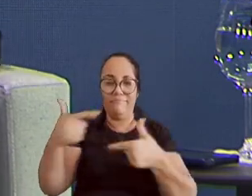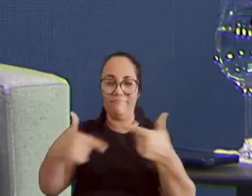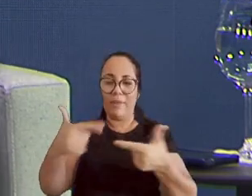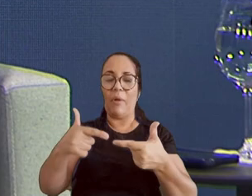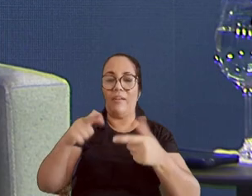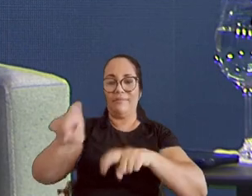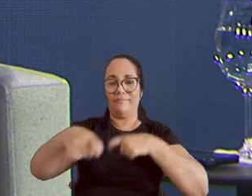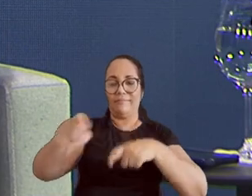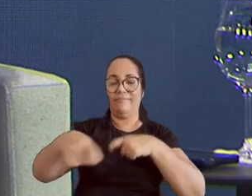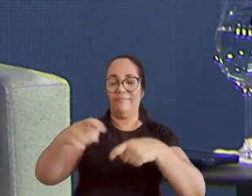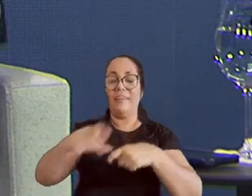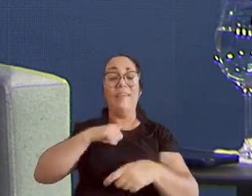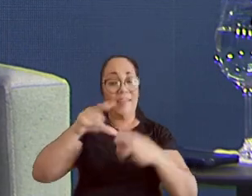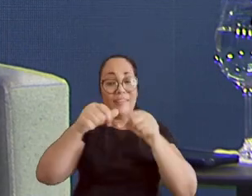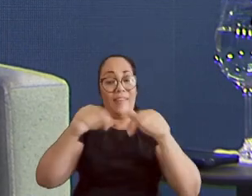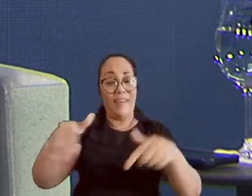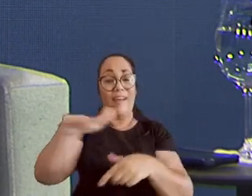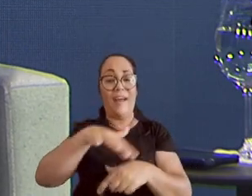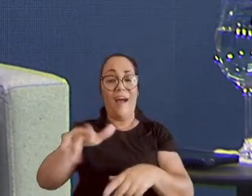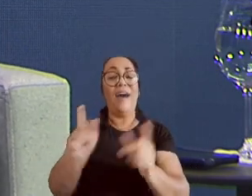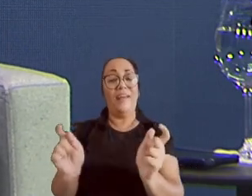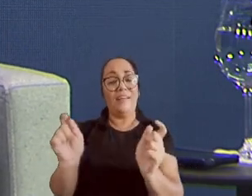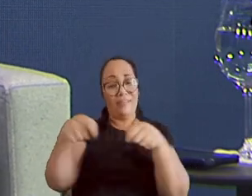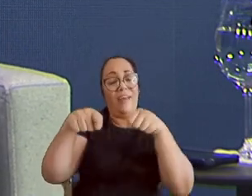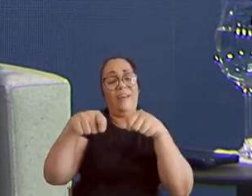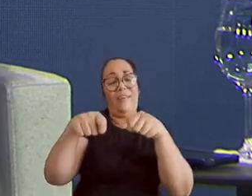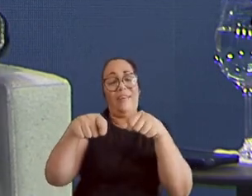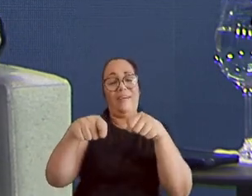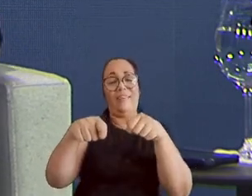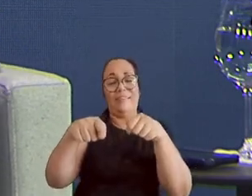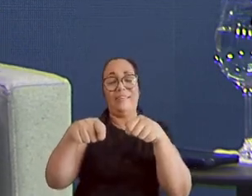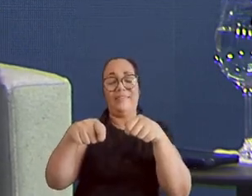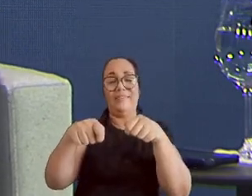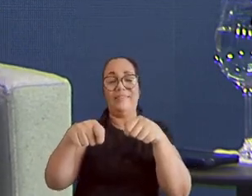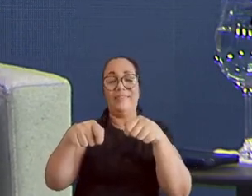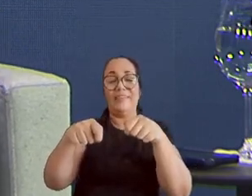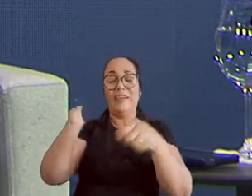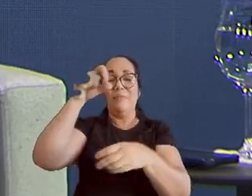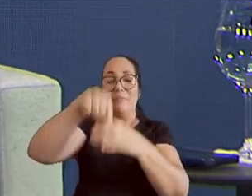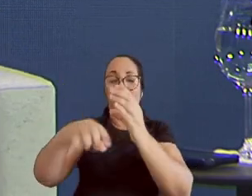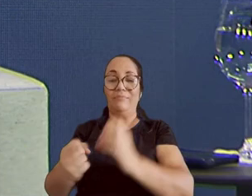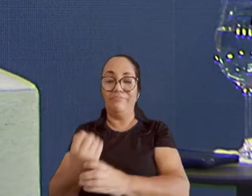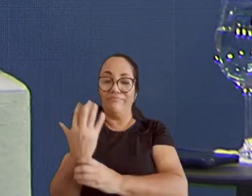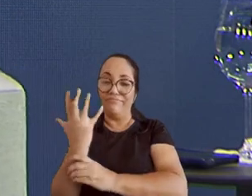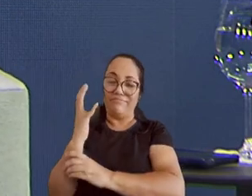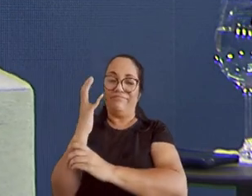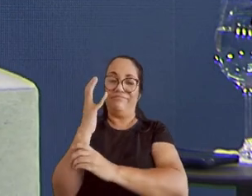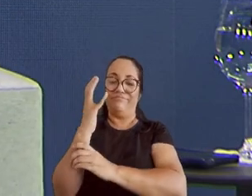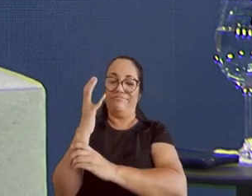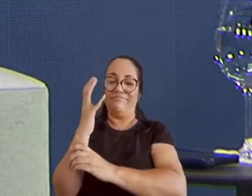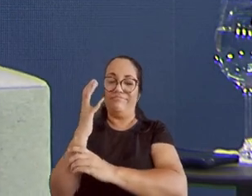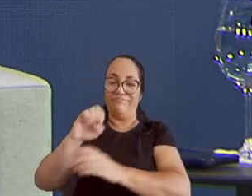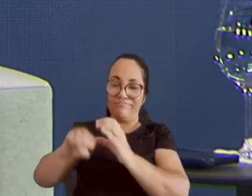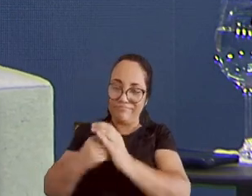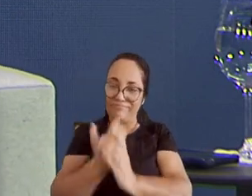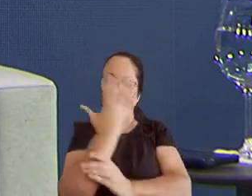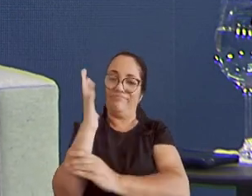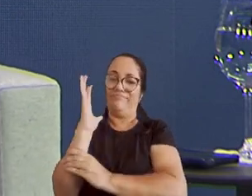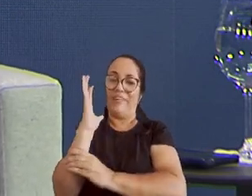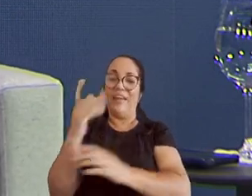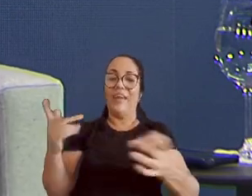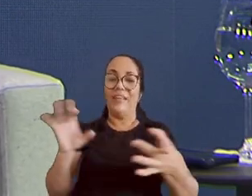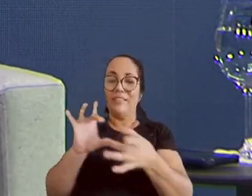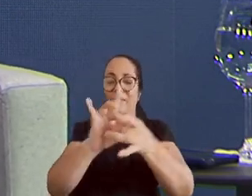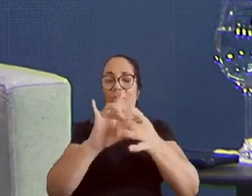disponível para produzir cada vez mais eficiente em terra que hoje pode ser recuperada para reflorestamento e para agricultura Então acho que tem